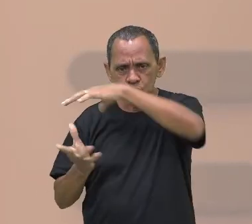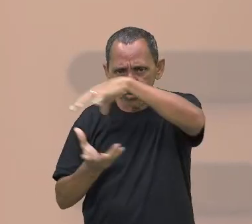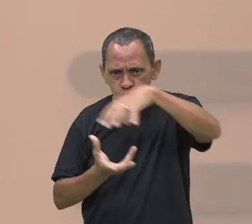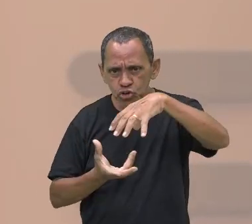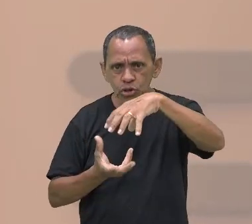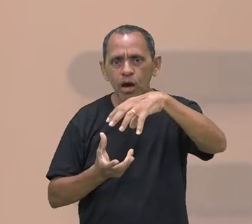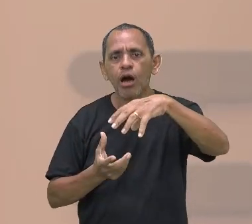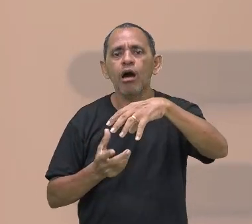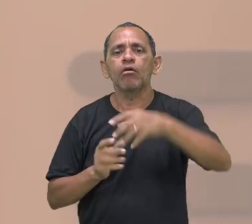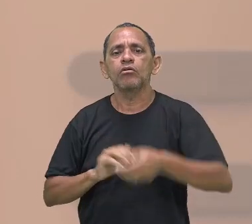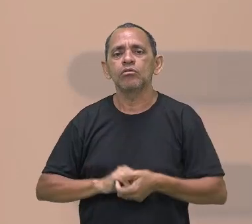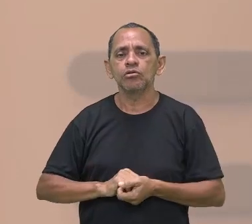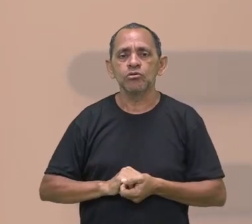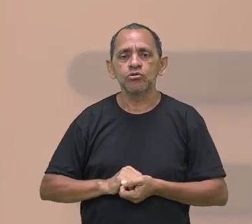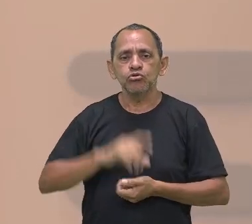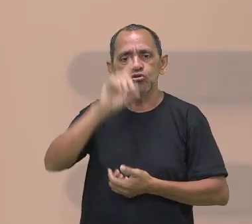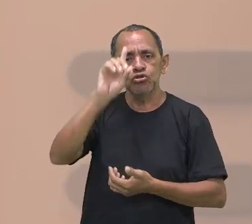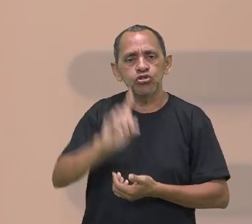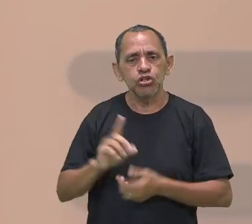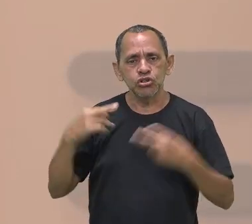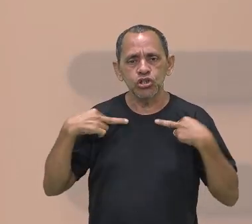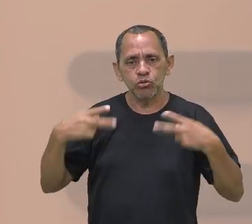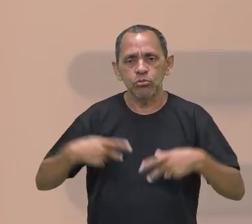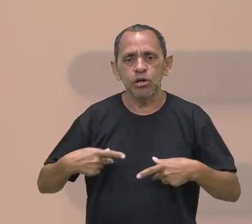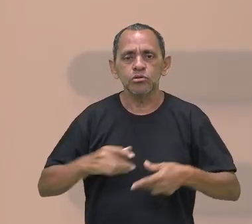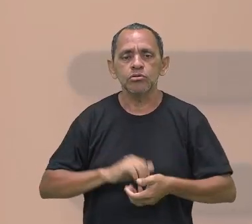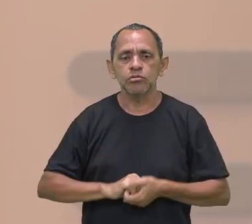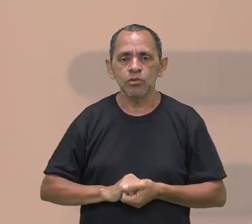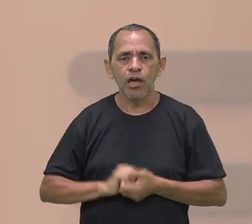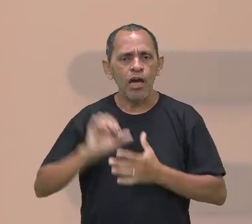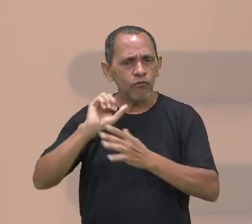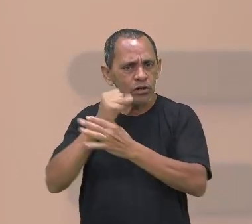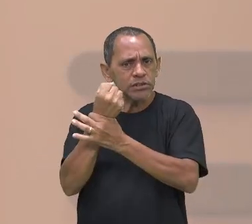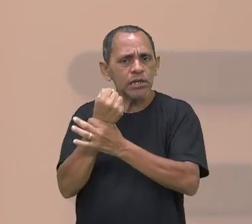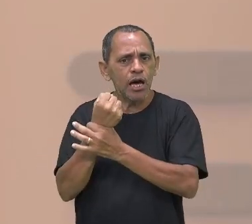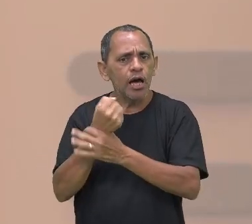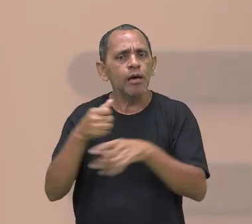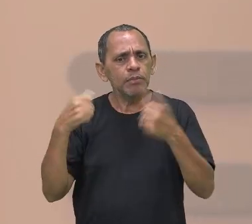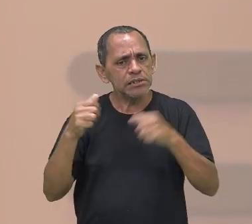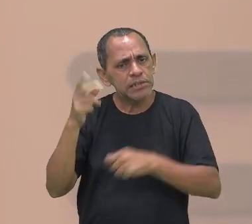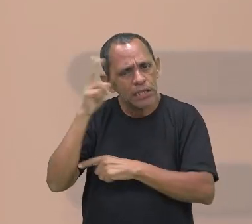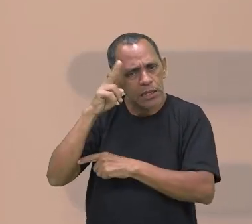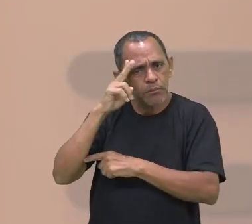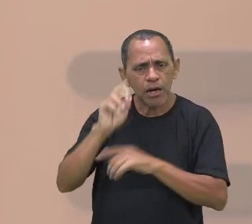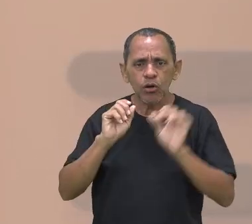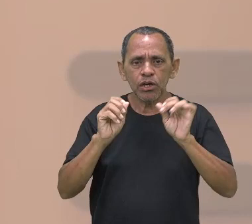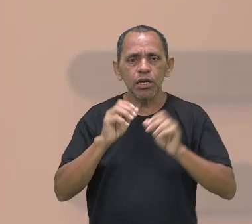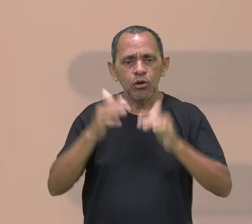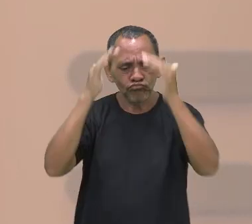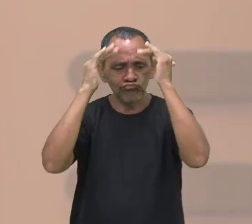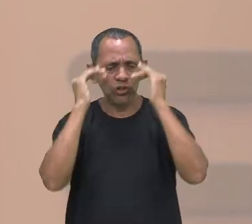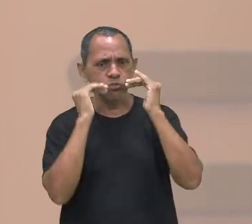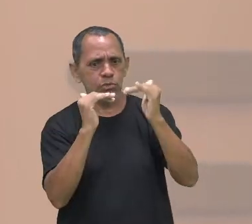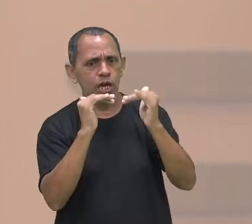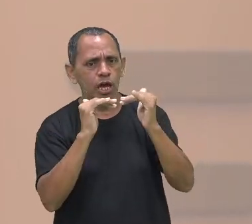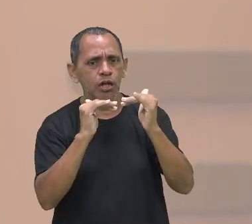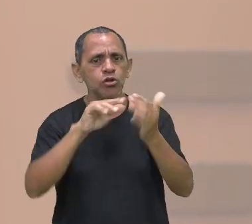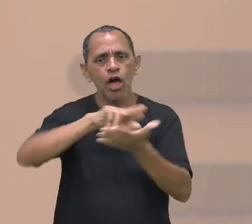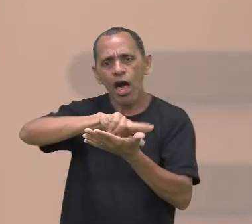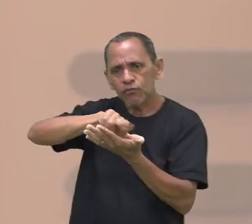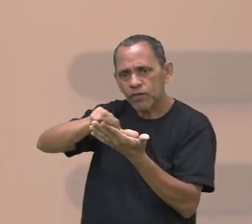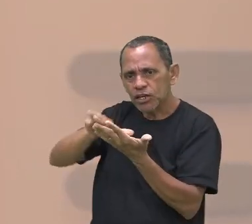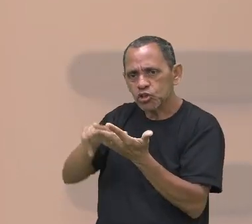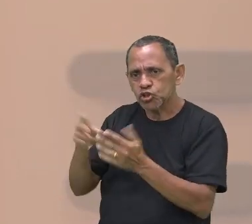vamos reforçar. Não deixe que isso seja esquecido. O respeito à diversidade cultural,